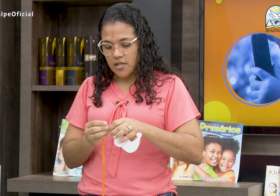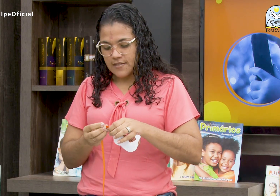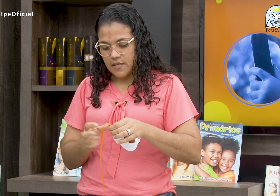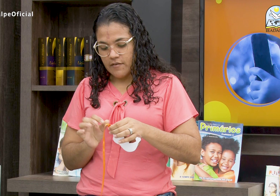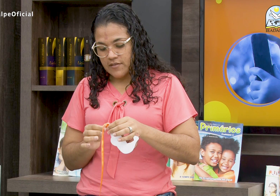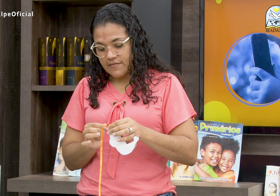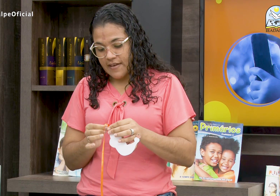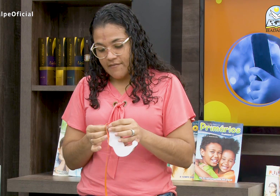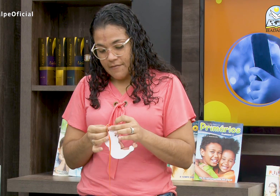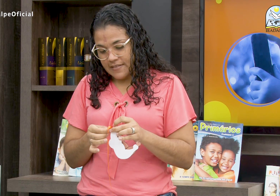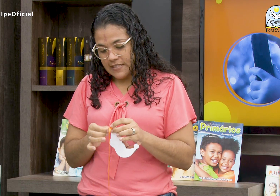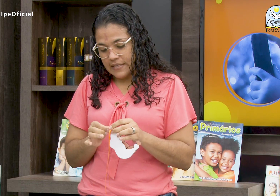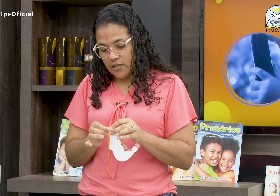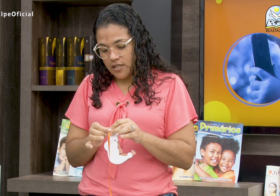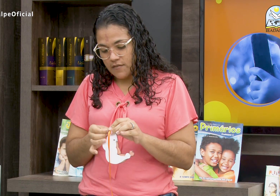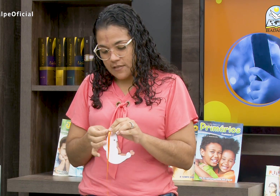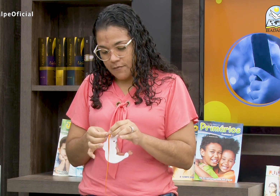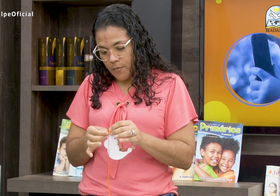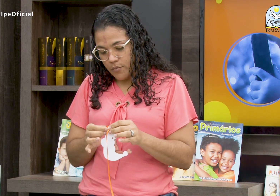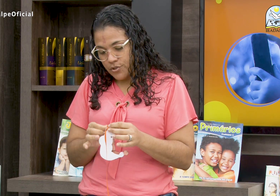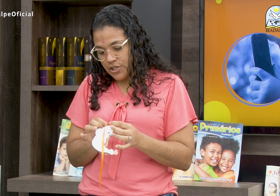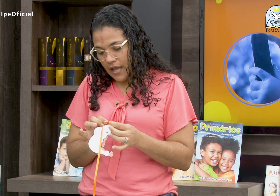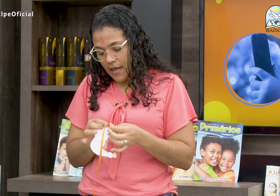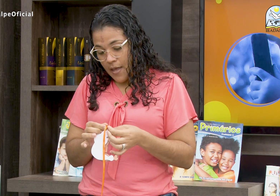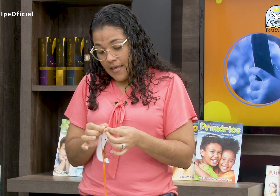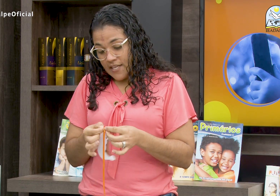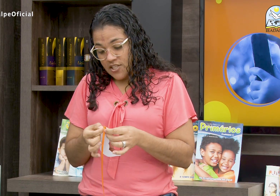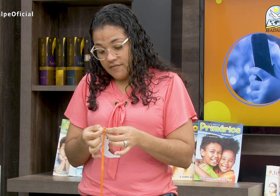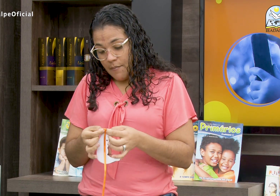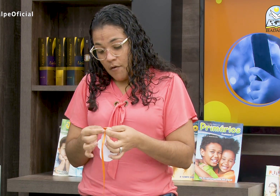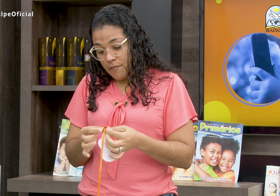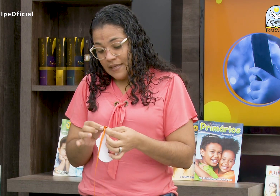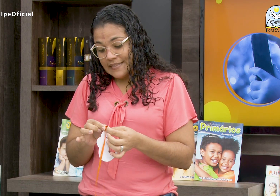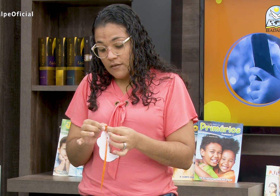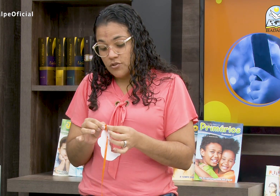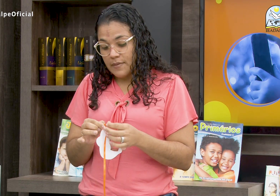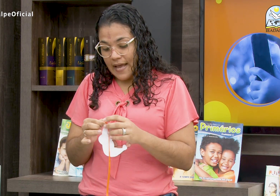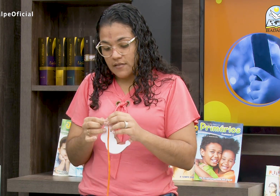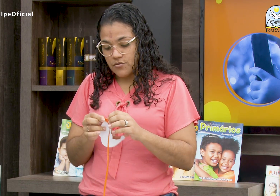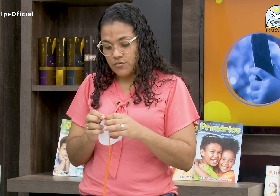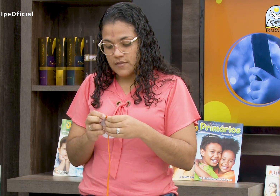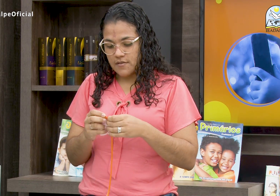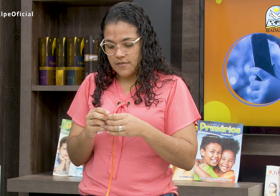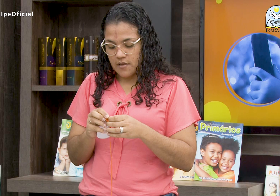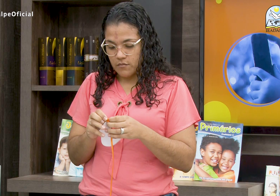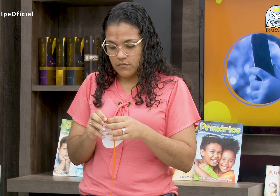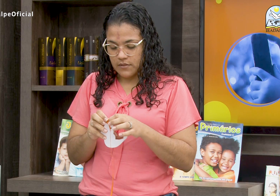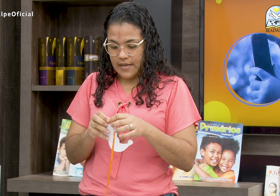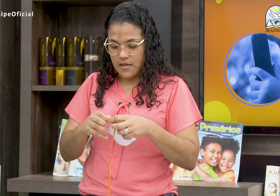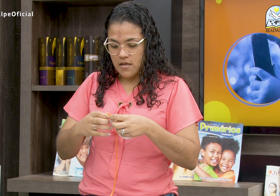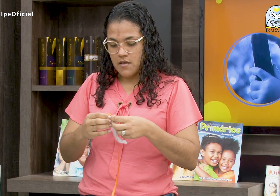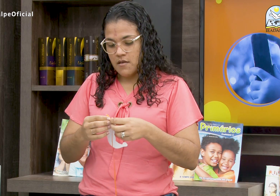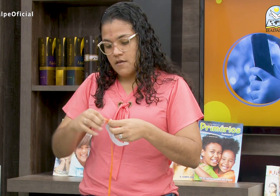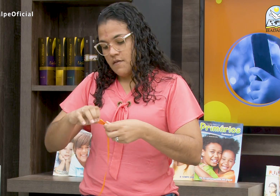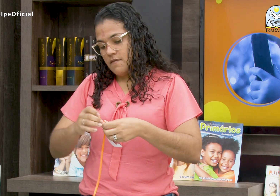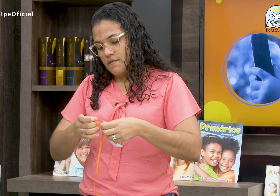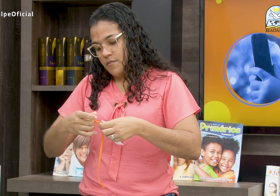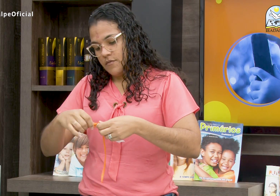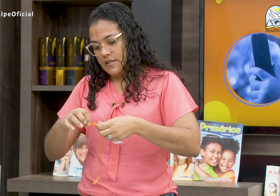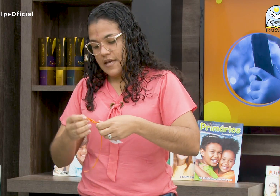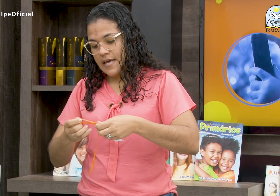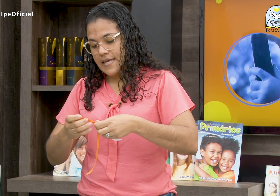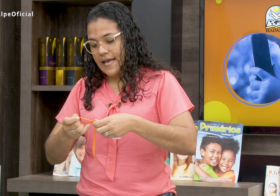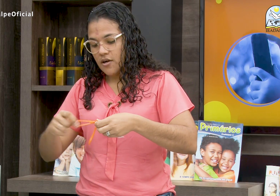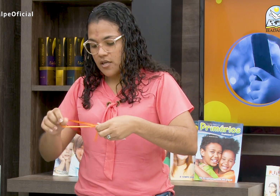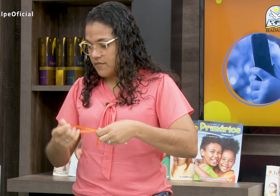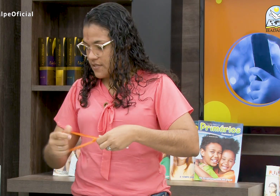Esse nozinho você vai facilitar na hora que você for puxar, que a gente vai movimentar os braços do Sansão, tá? Vamos